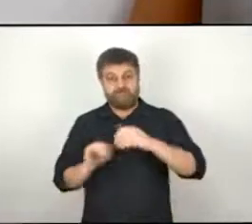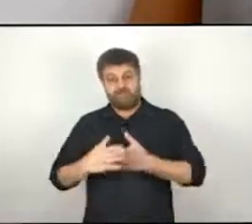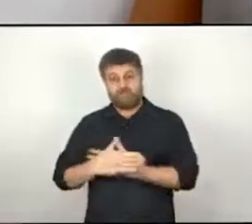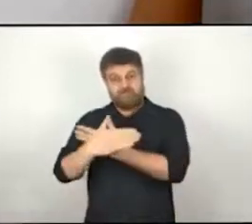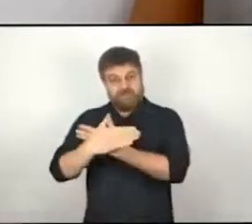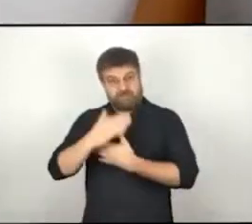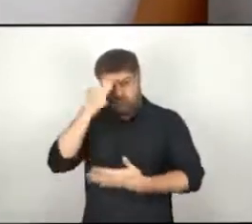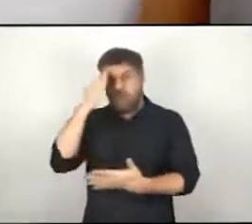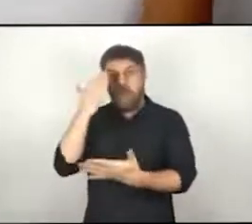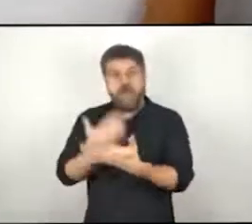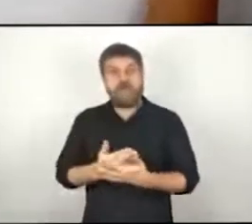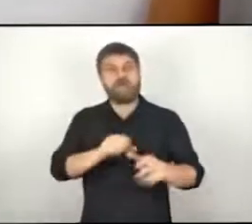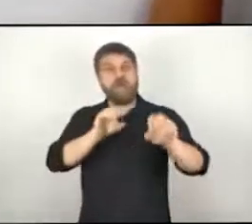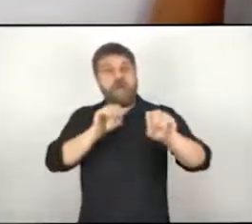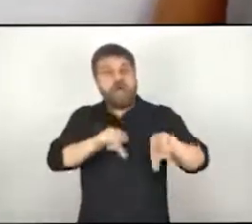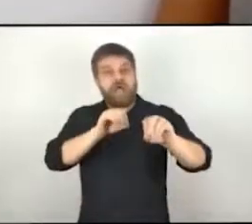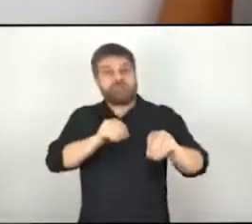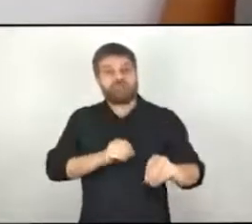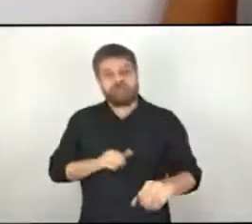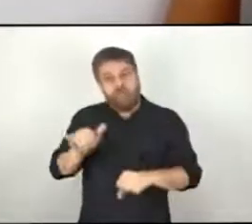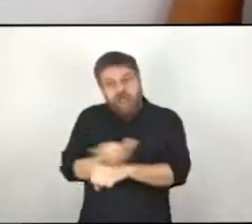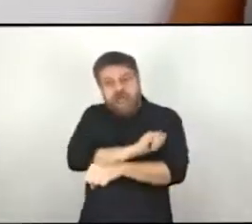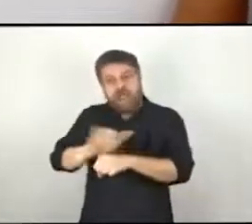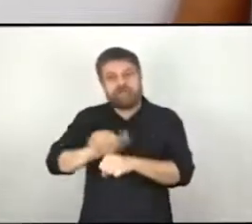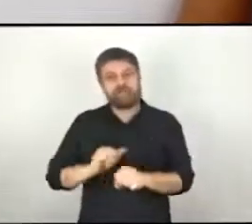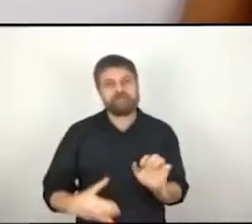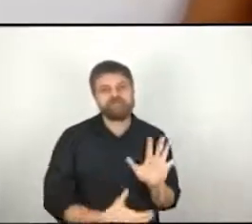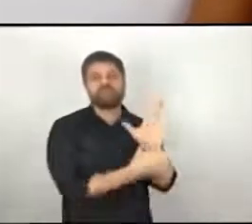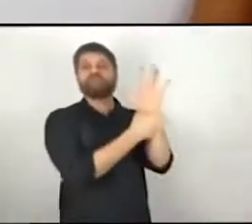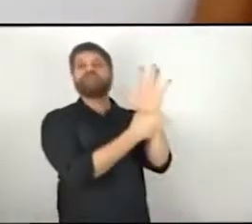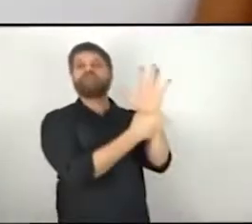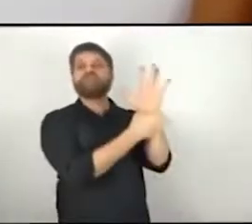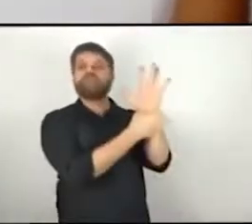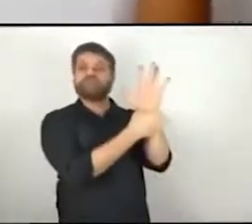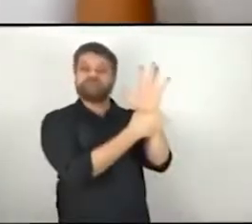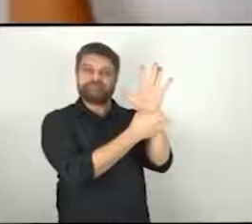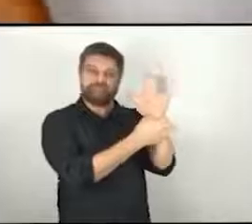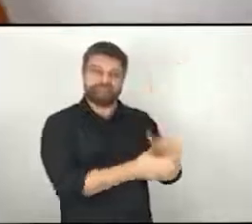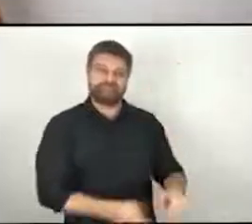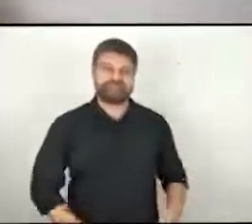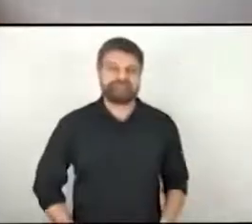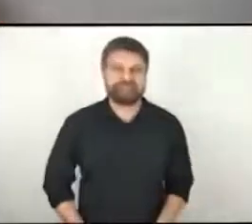O Instituto Estre segue acreditando na educação como caminho para a sustentabilidade.